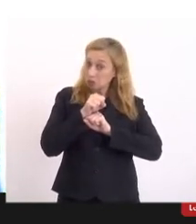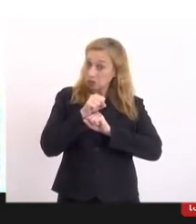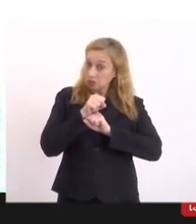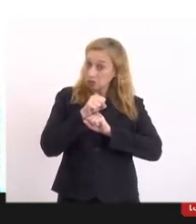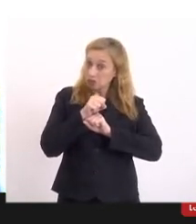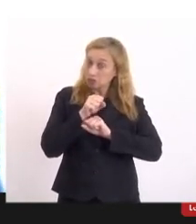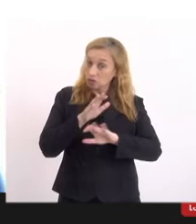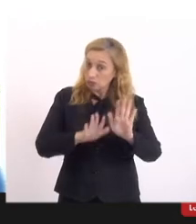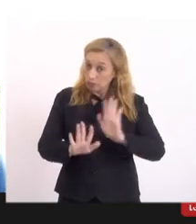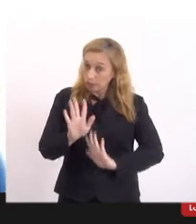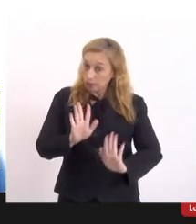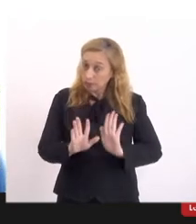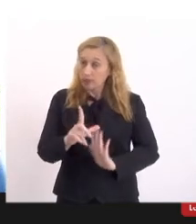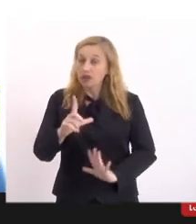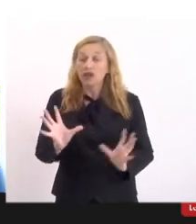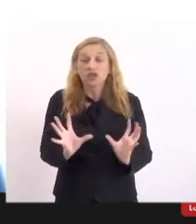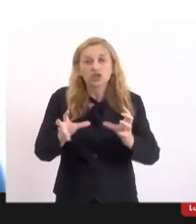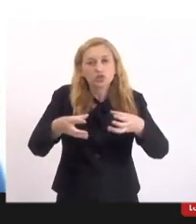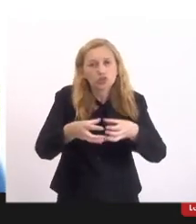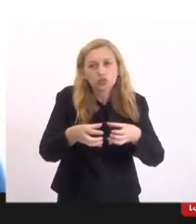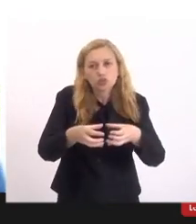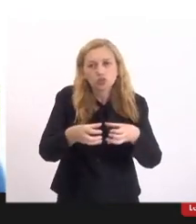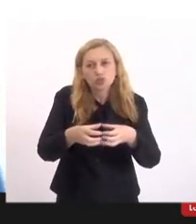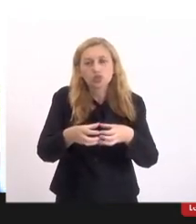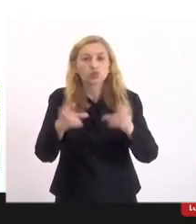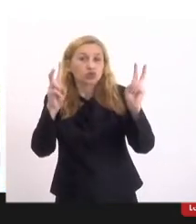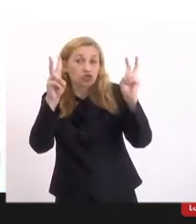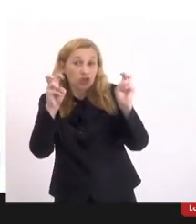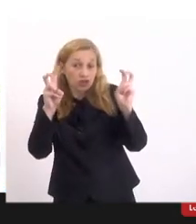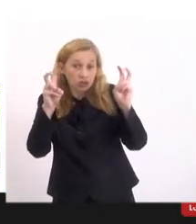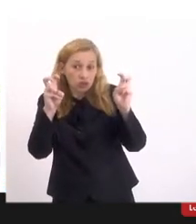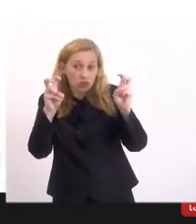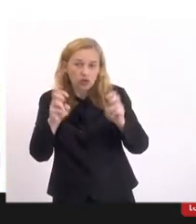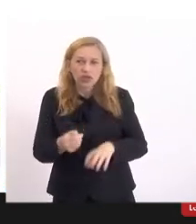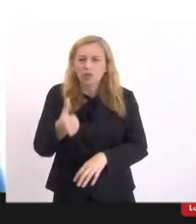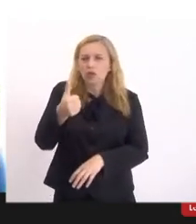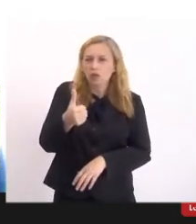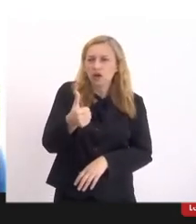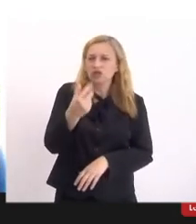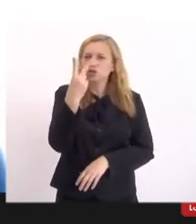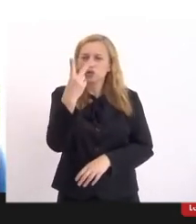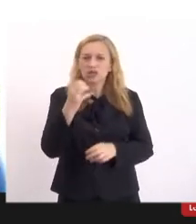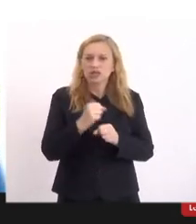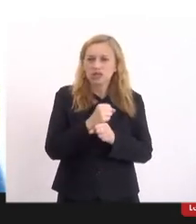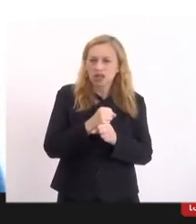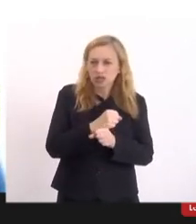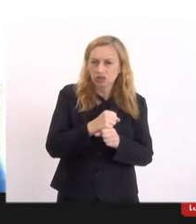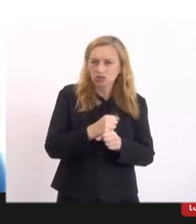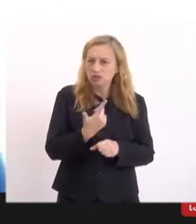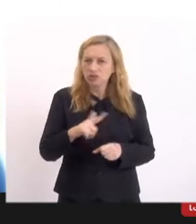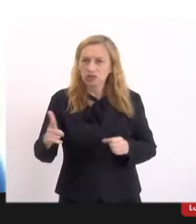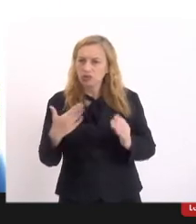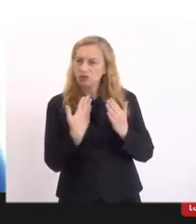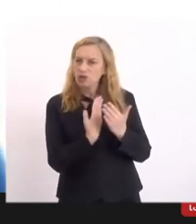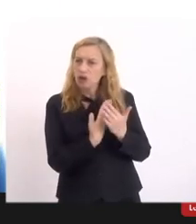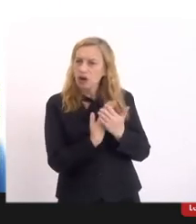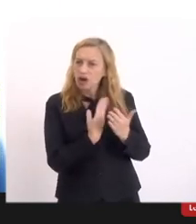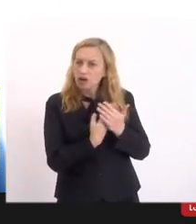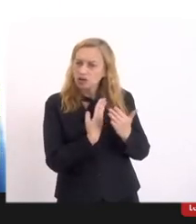roxa. Então, esse conjunto de situações, depois de quase 2 anos sem aula, nos permite